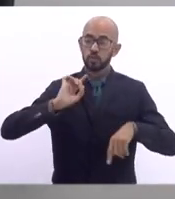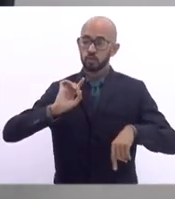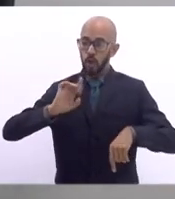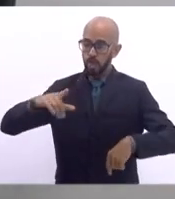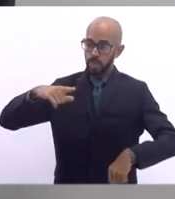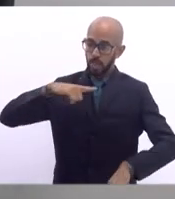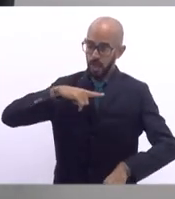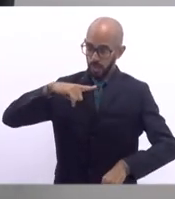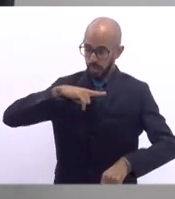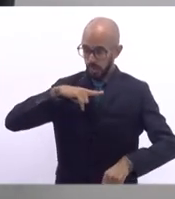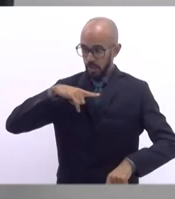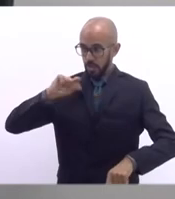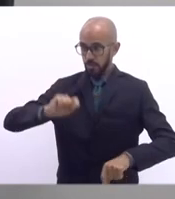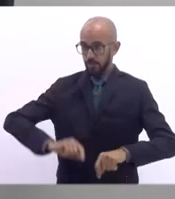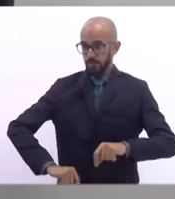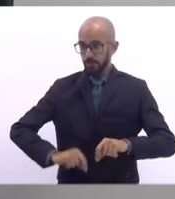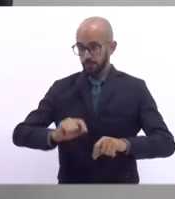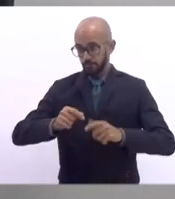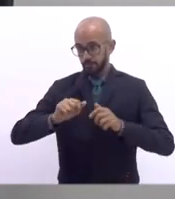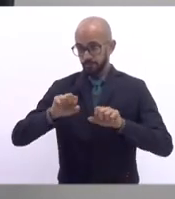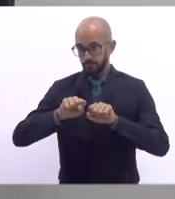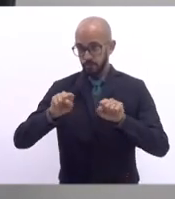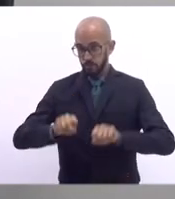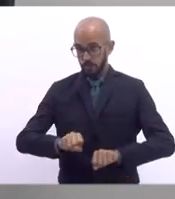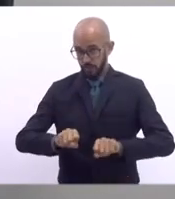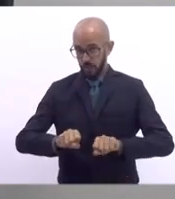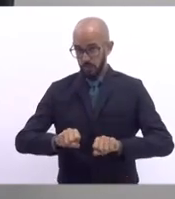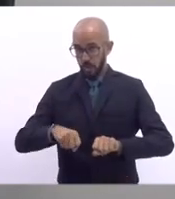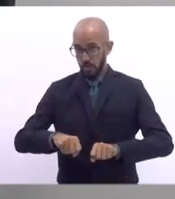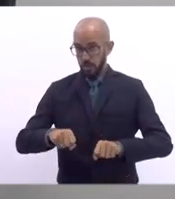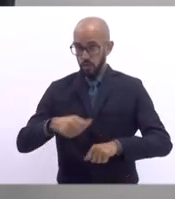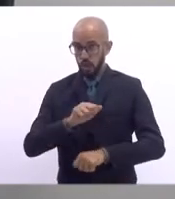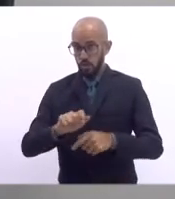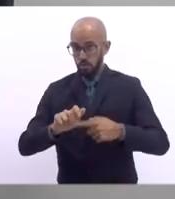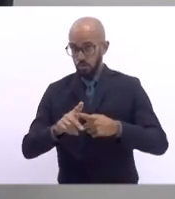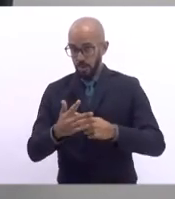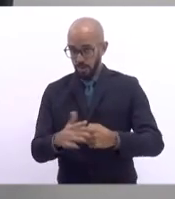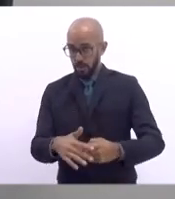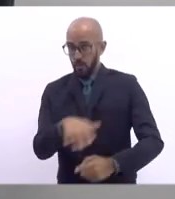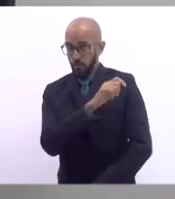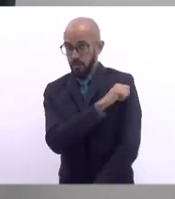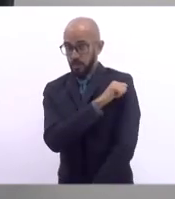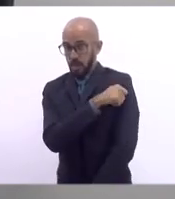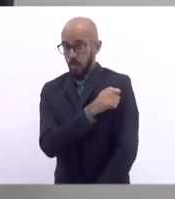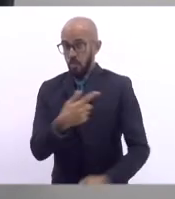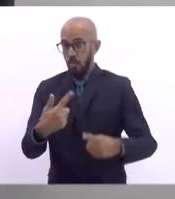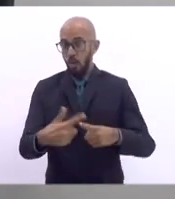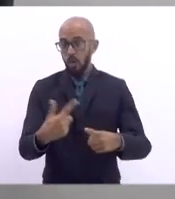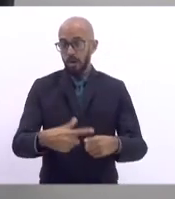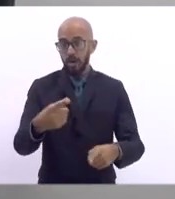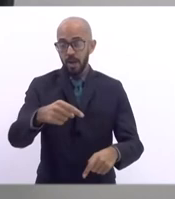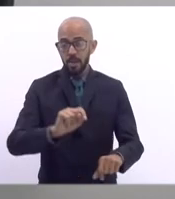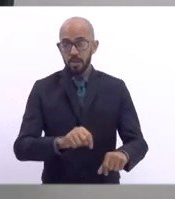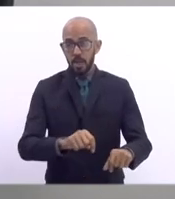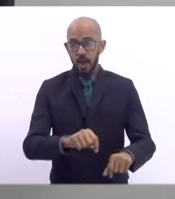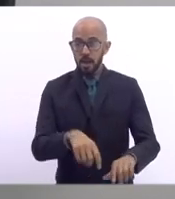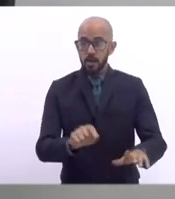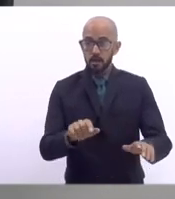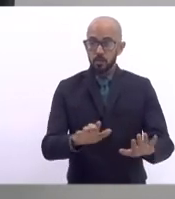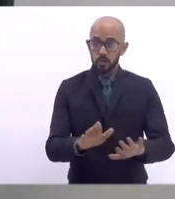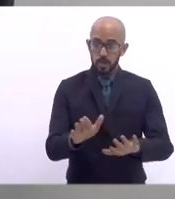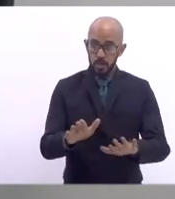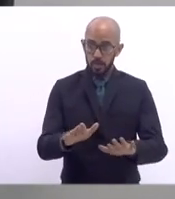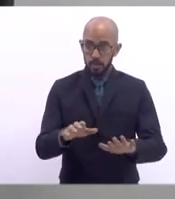existe regime de recuperação fiscal é porque tá suspendendo